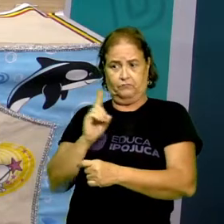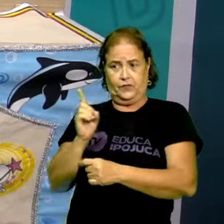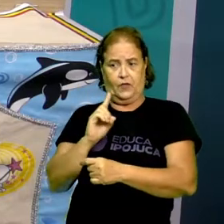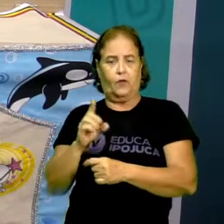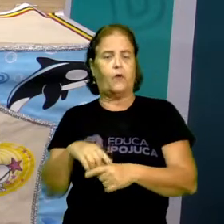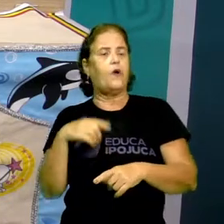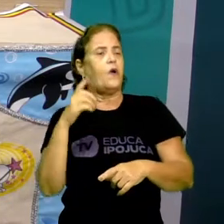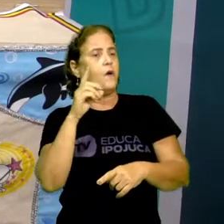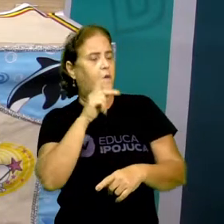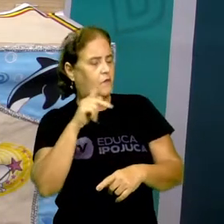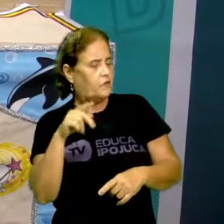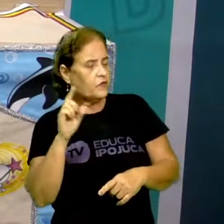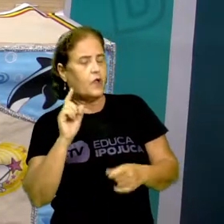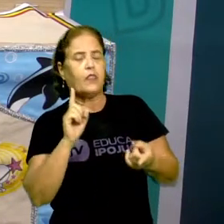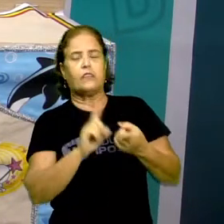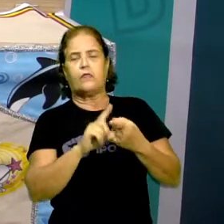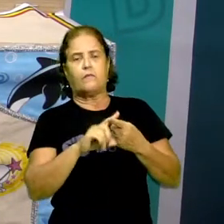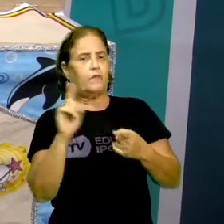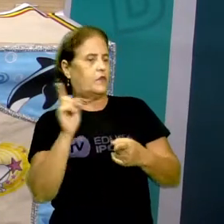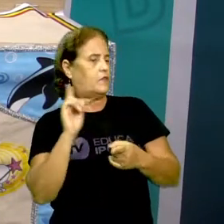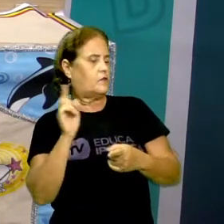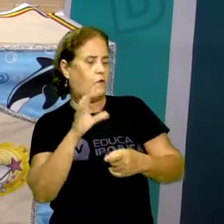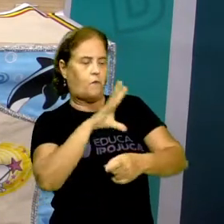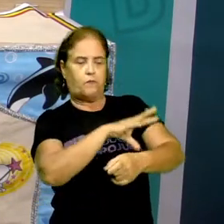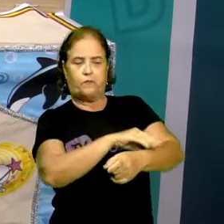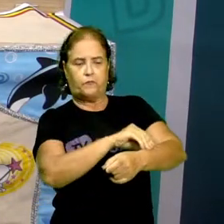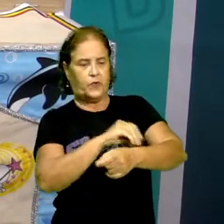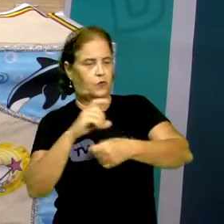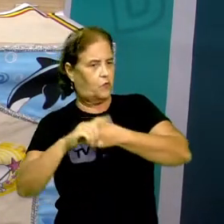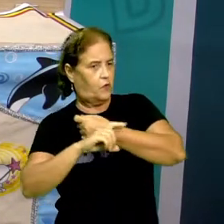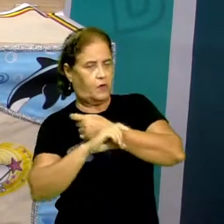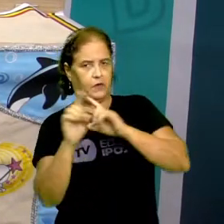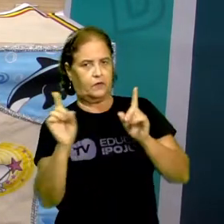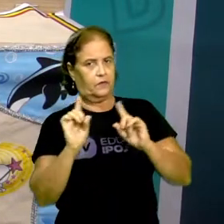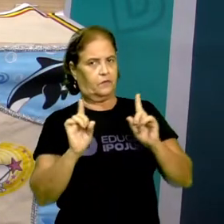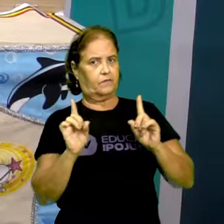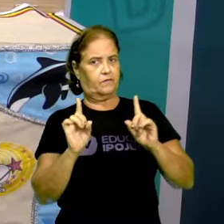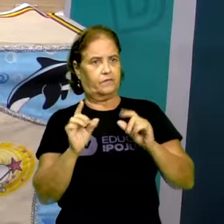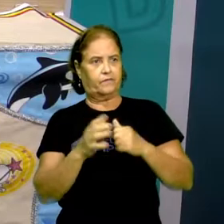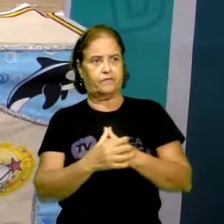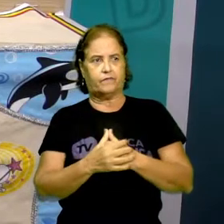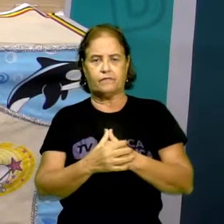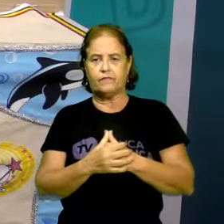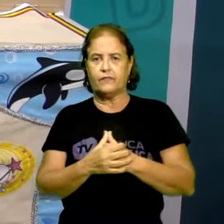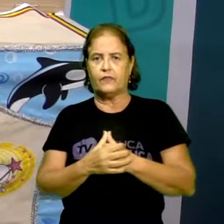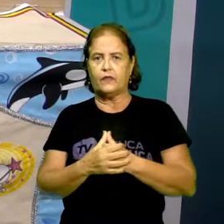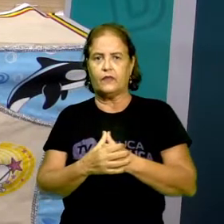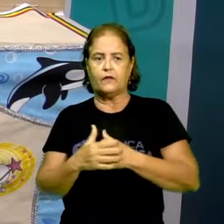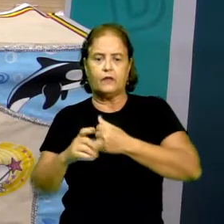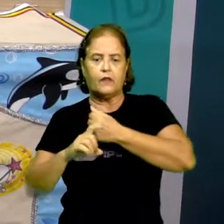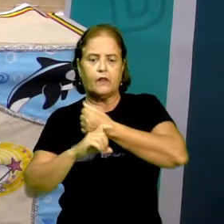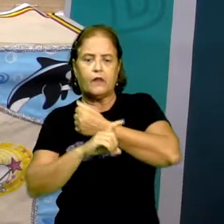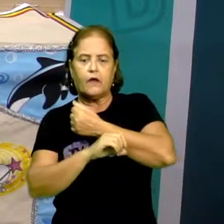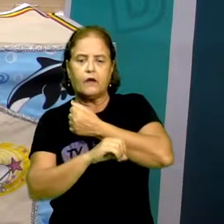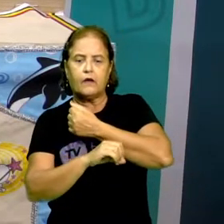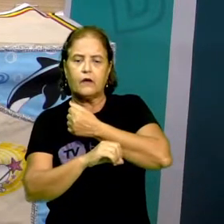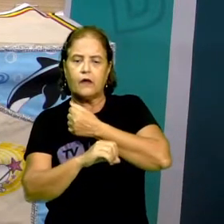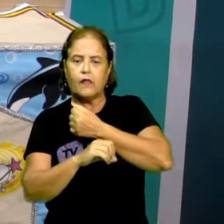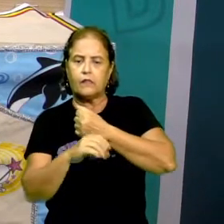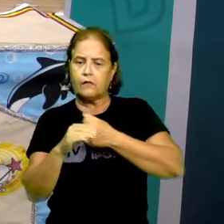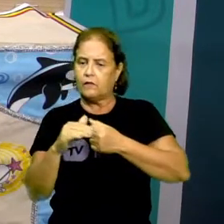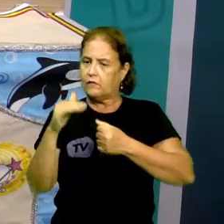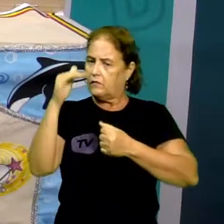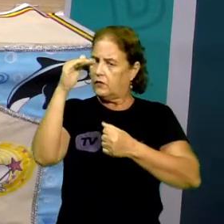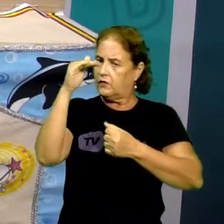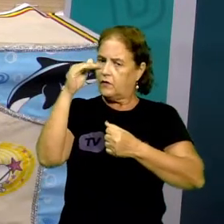Tá pegando. Não pode brincar com a largata, tá? Tá largata... pegando. Largata madura, pintada